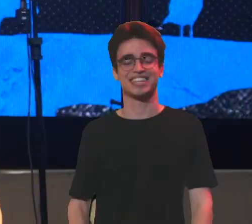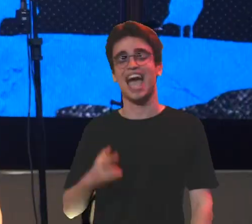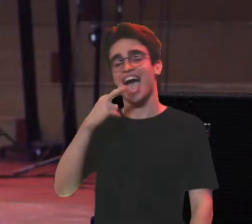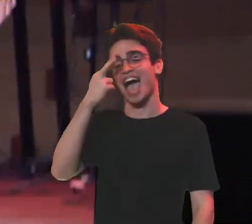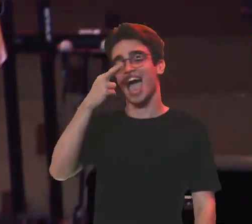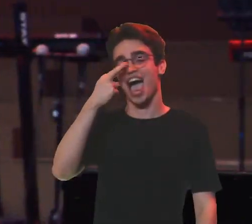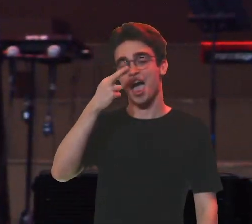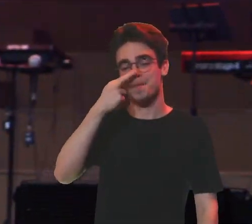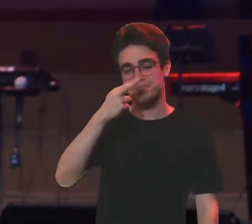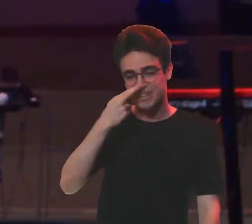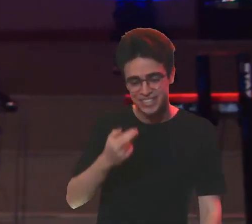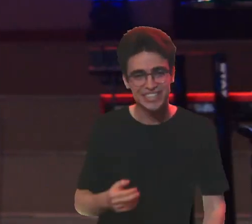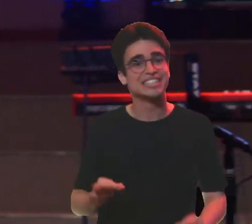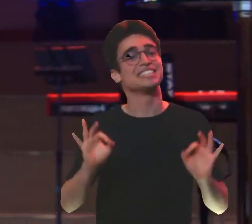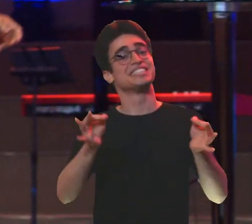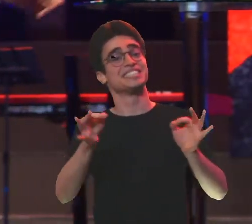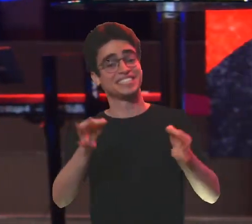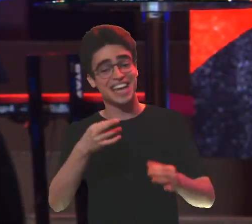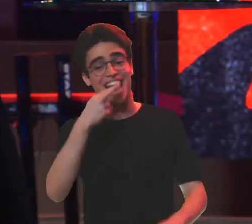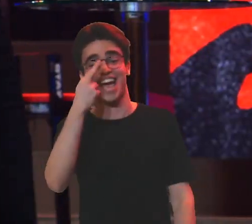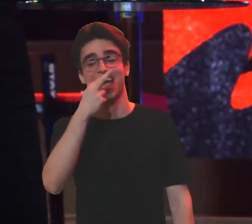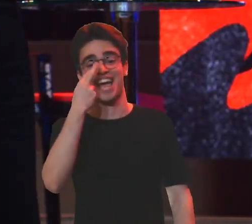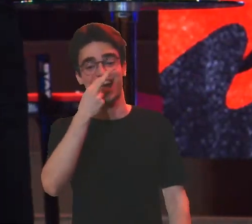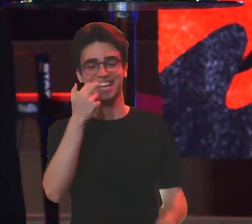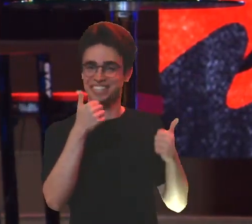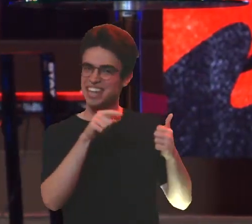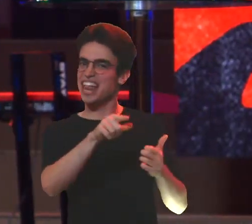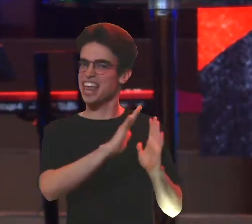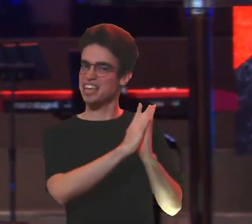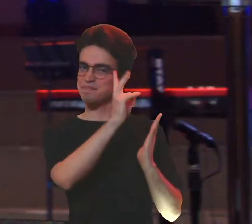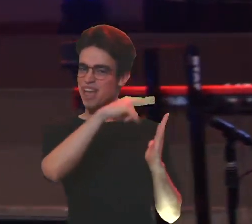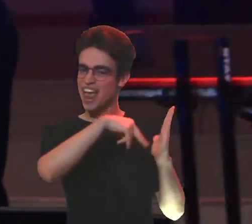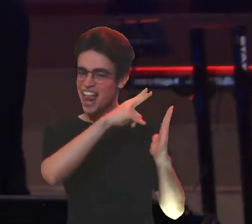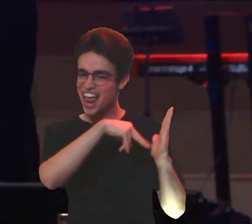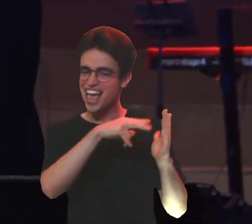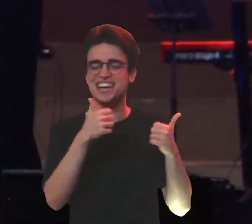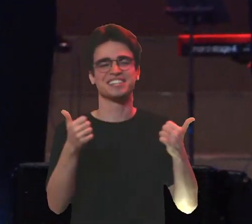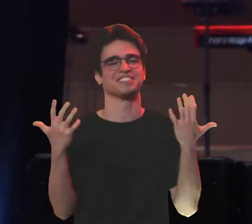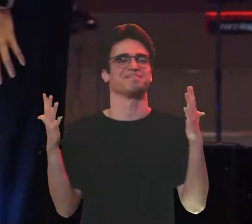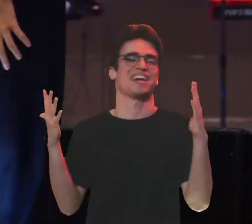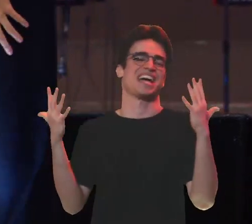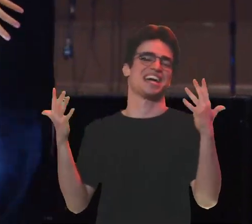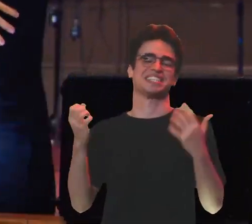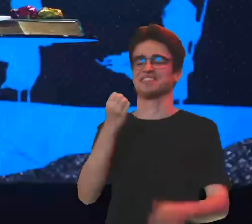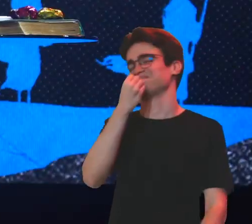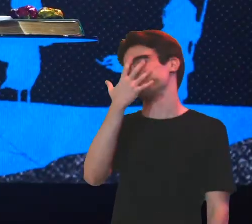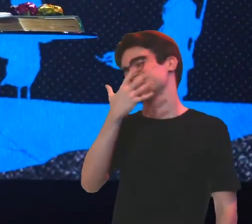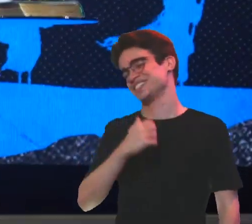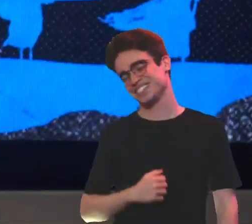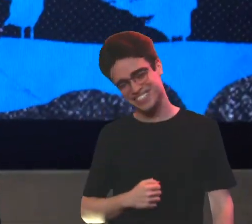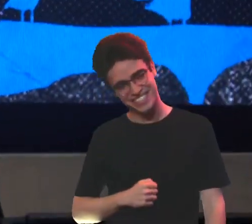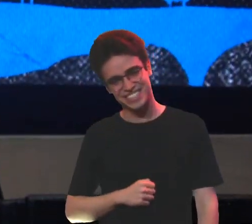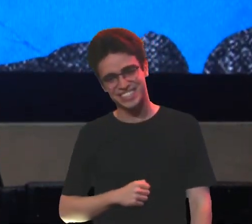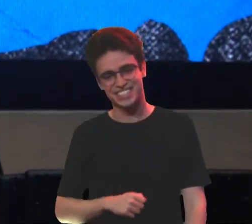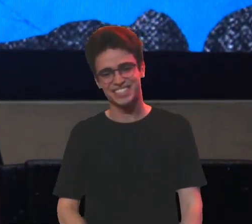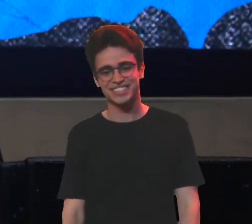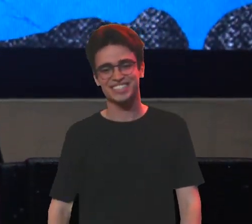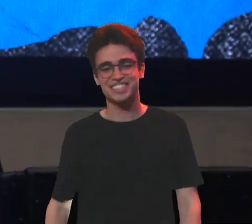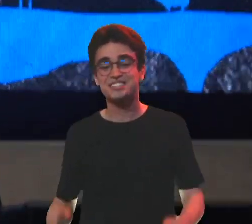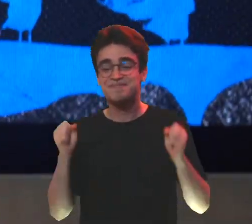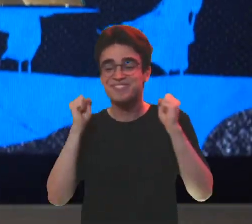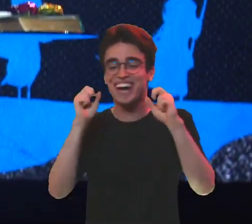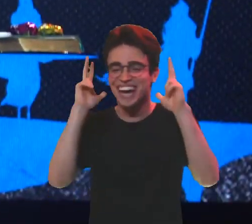Raabe, olha só, muito bem. Esse lê a Bíblia, hein? Parabéns, muito bom.